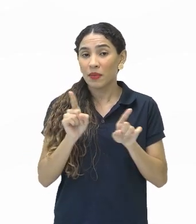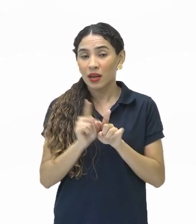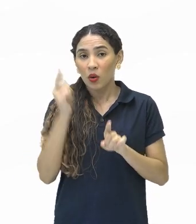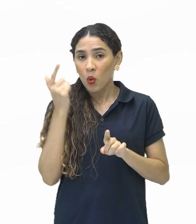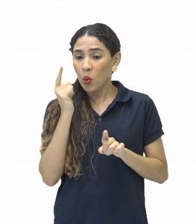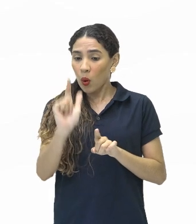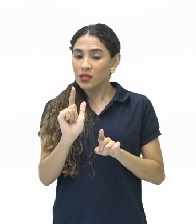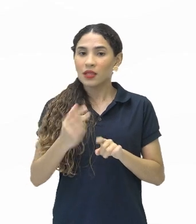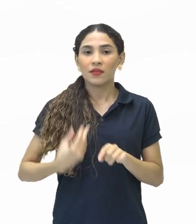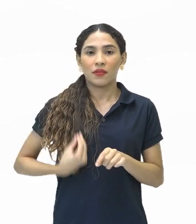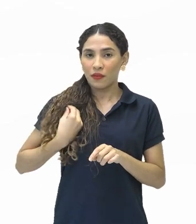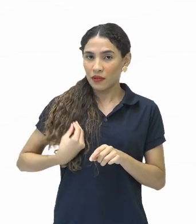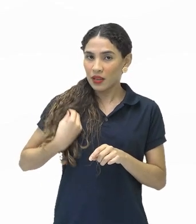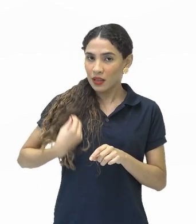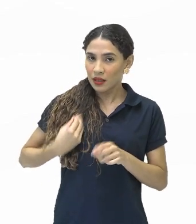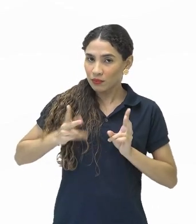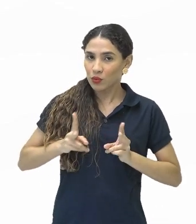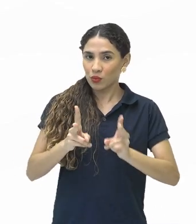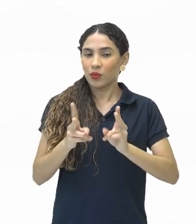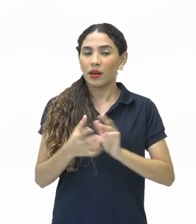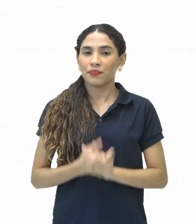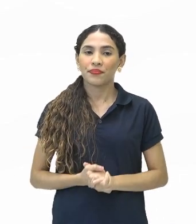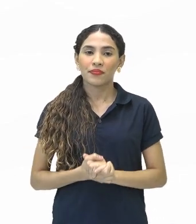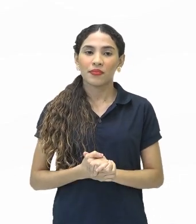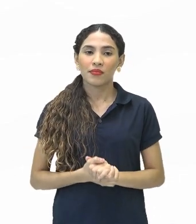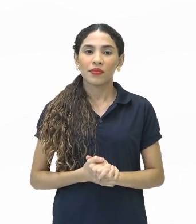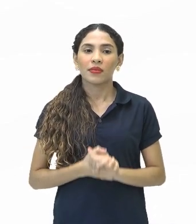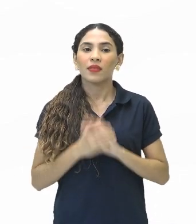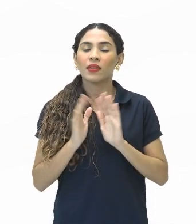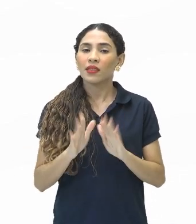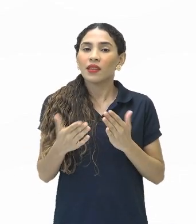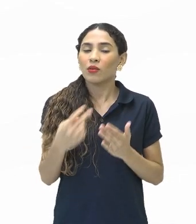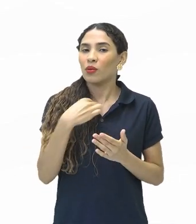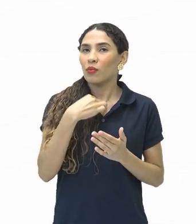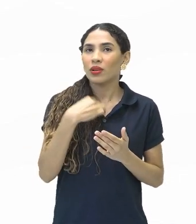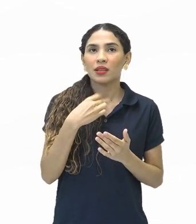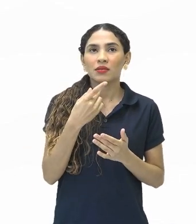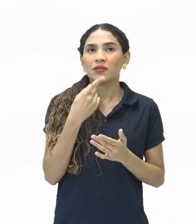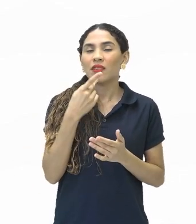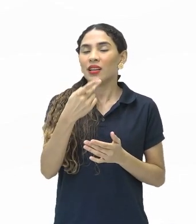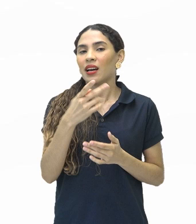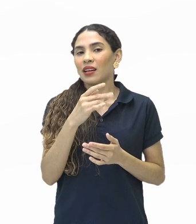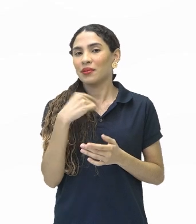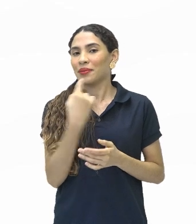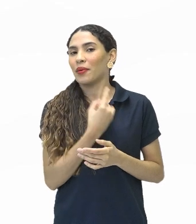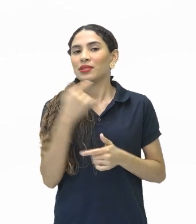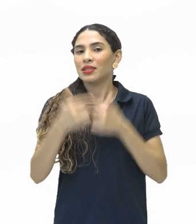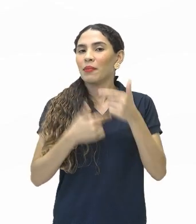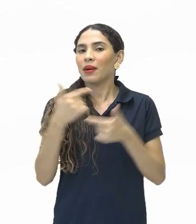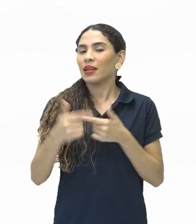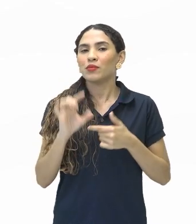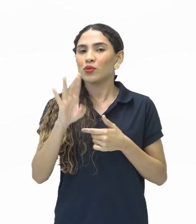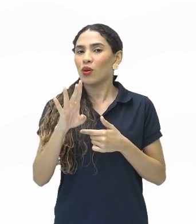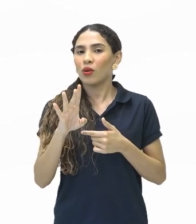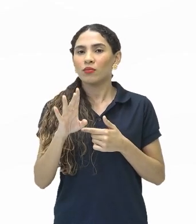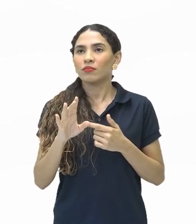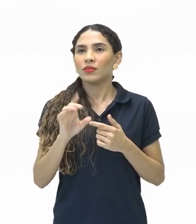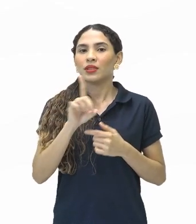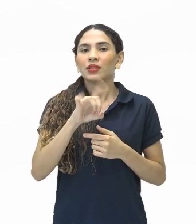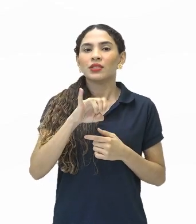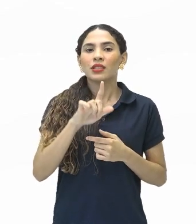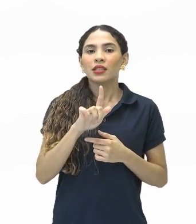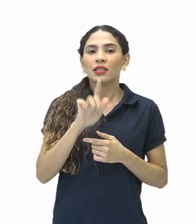manter o seu sustento. Então, não podemos dizer que nós trabalhamos simplesmente por